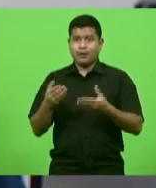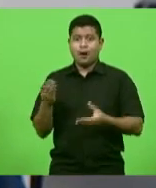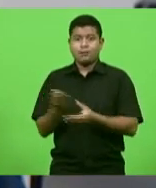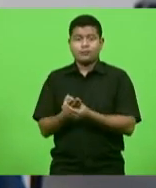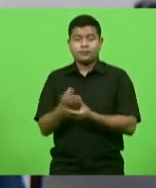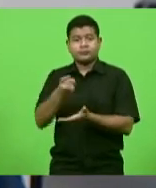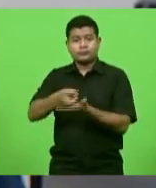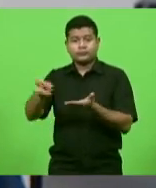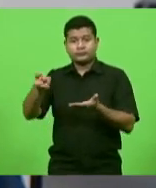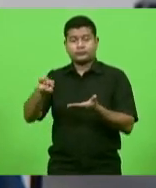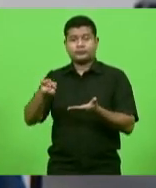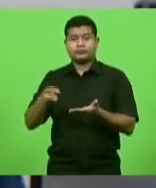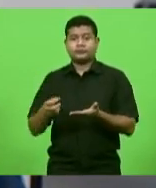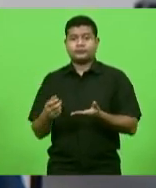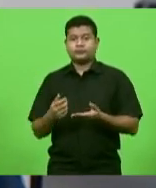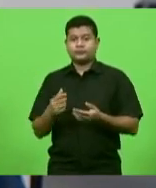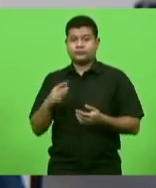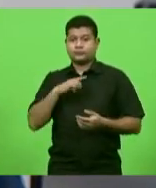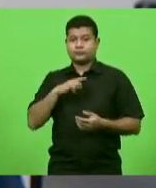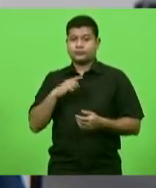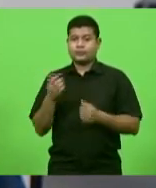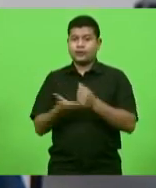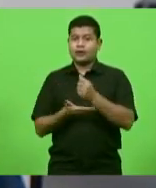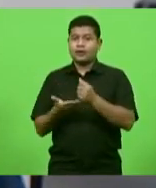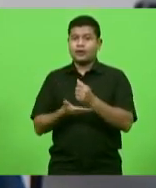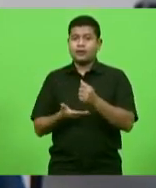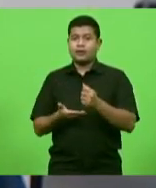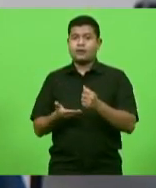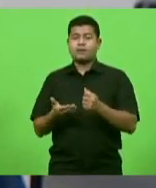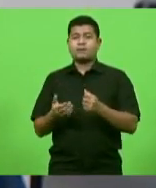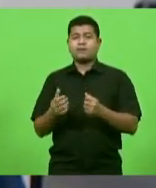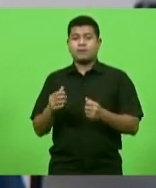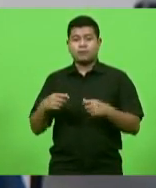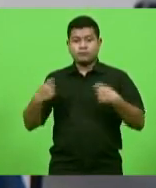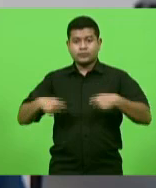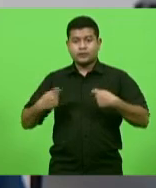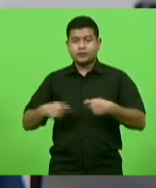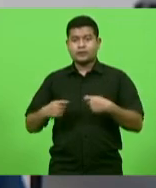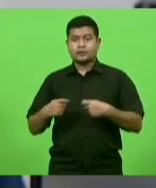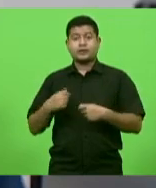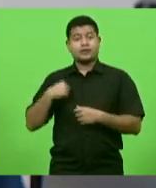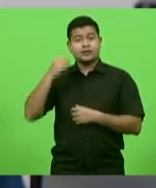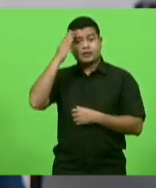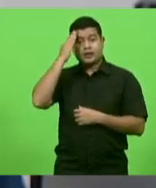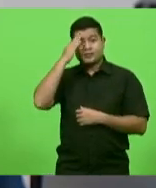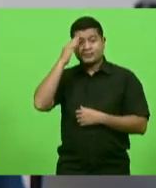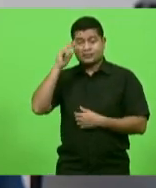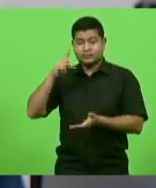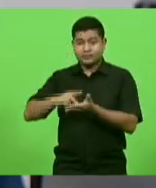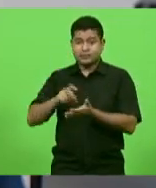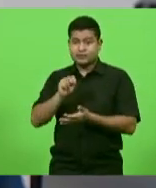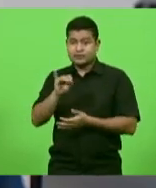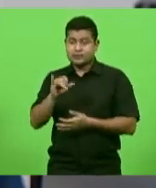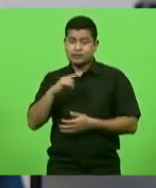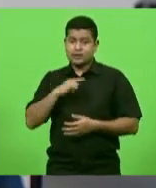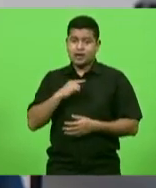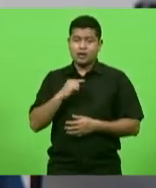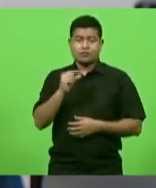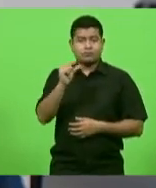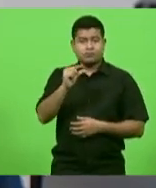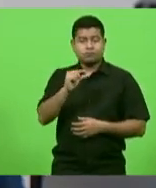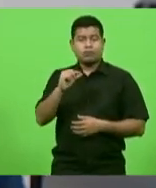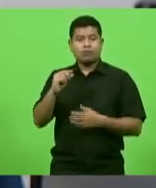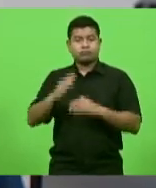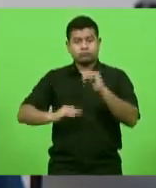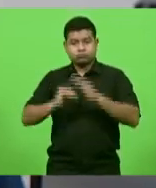o atendimento aos seus requisitos substanciais vai serão indícios razoáveis de autoria e prova da materialidade de um fato